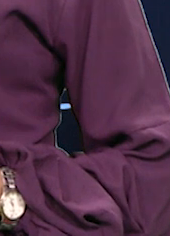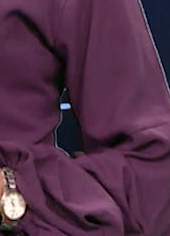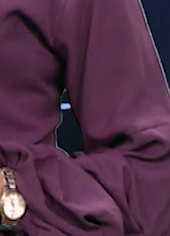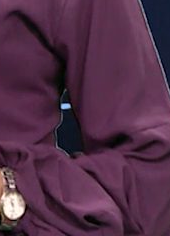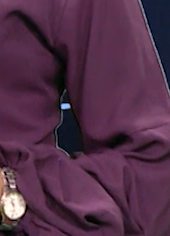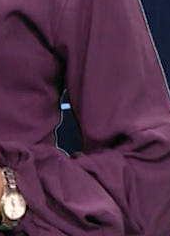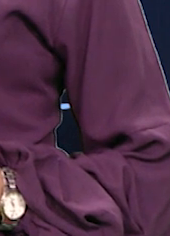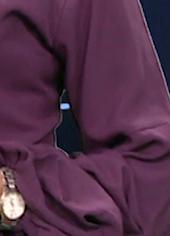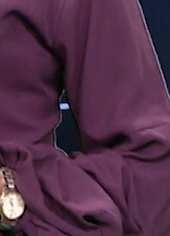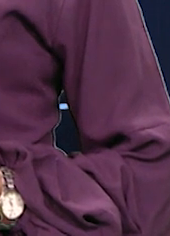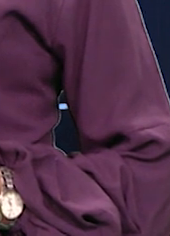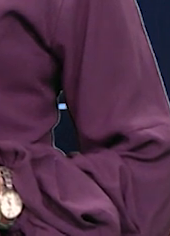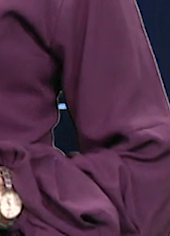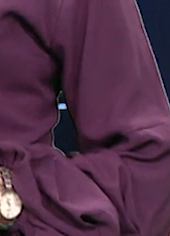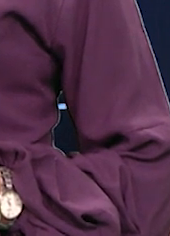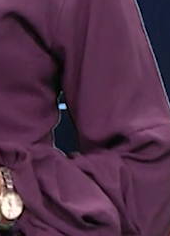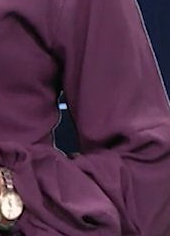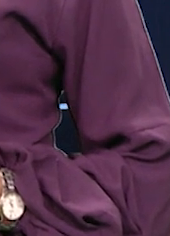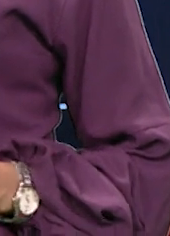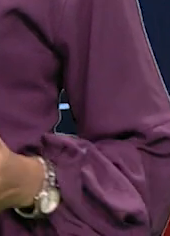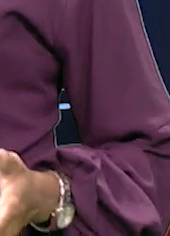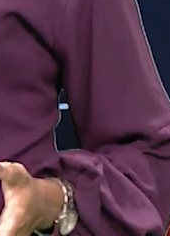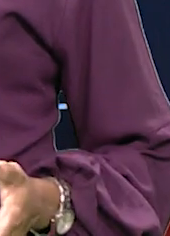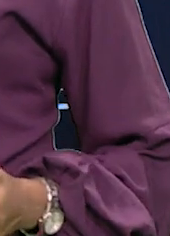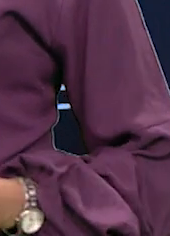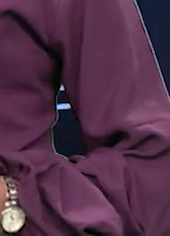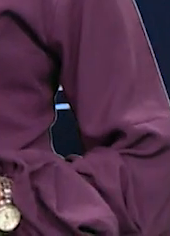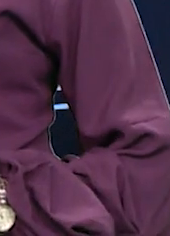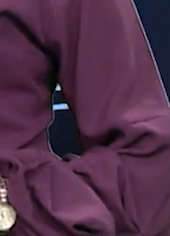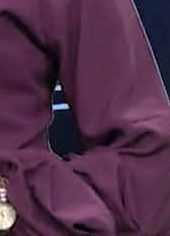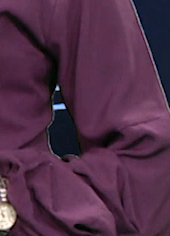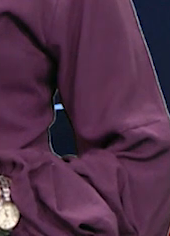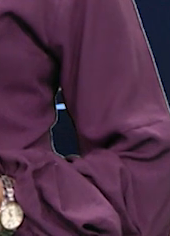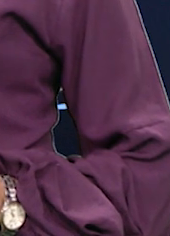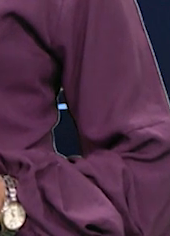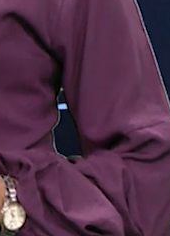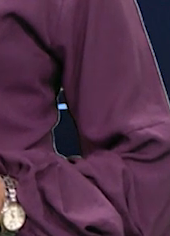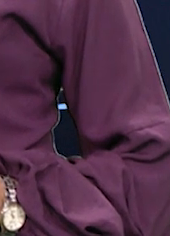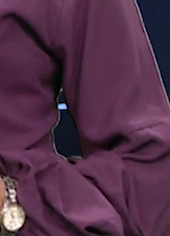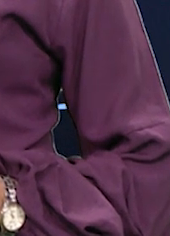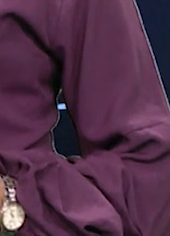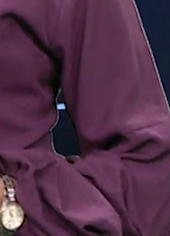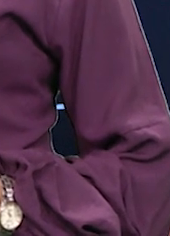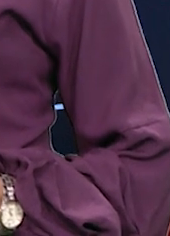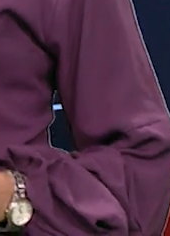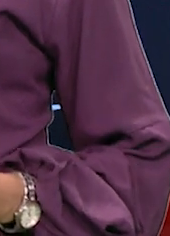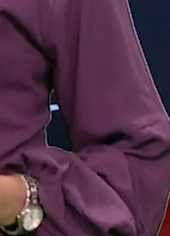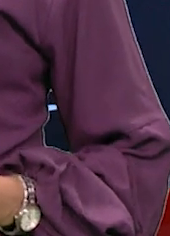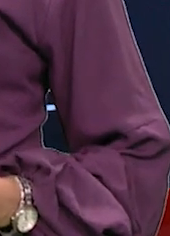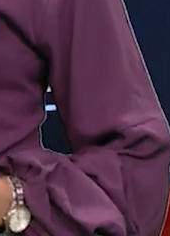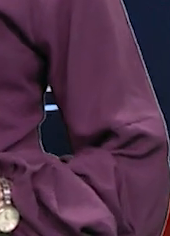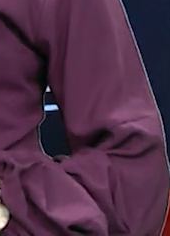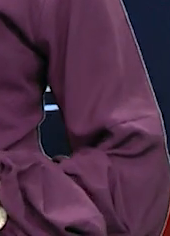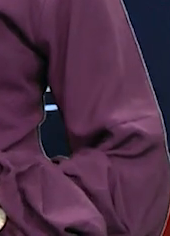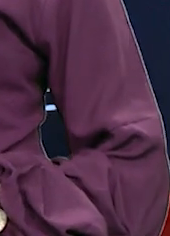discurso, o primeiro-ministro prometeu aumentar os apoios aos jovens através do combate à precariedade e aos abusos laborais. O